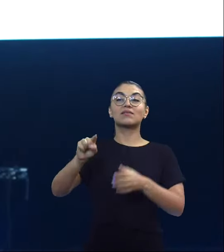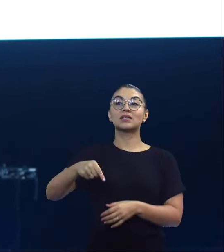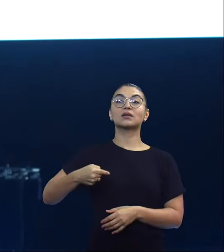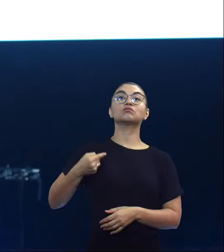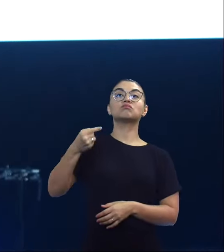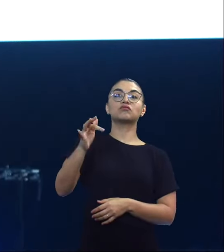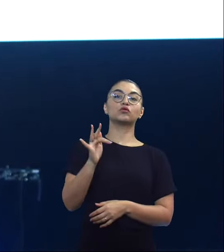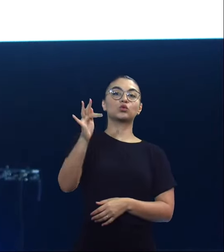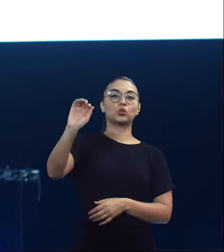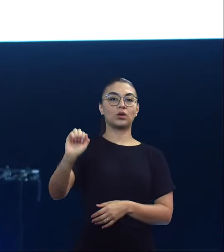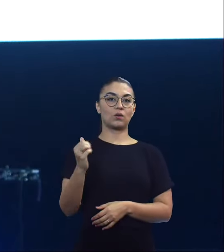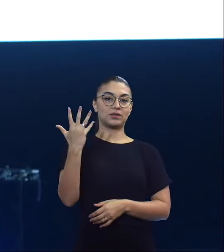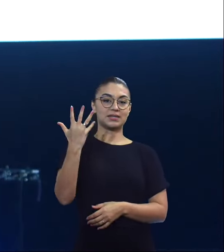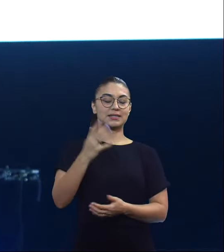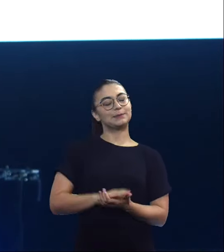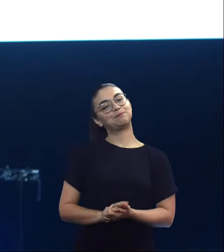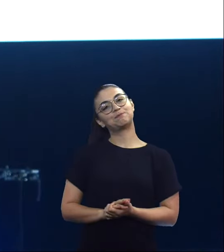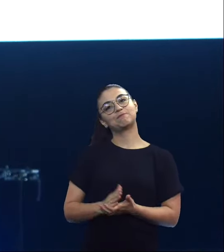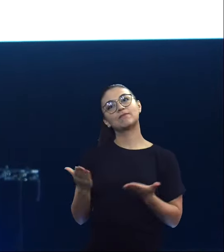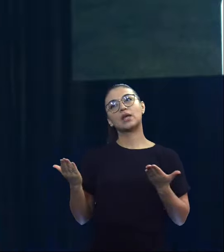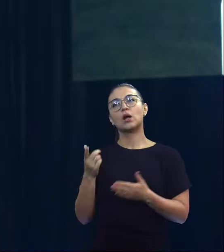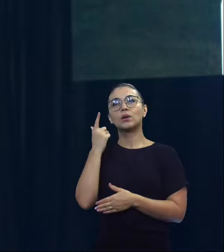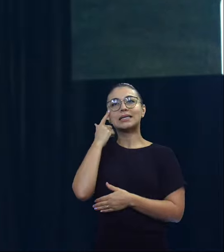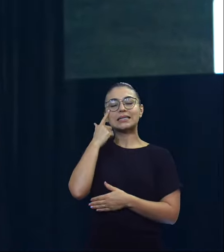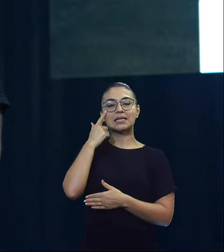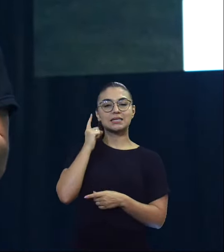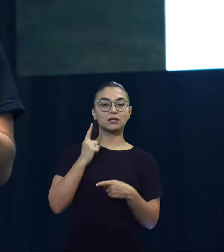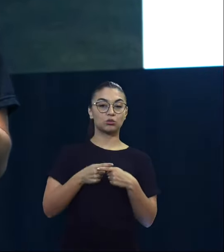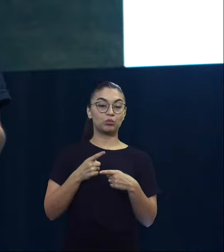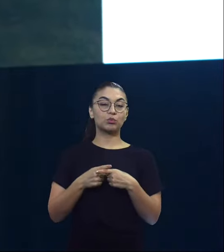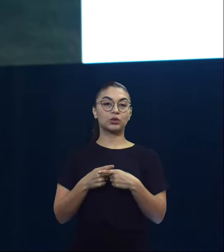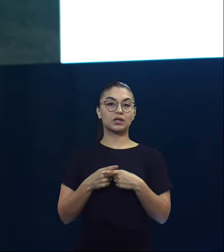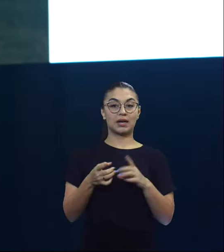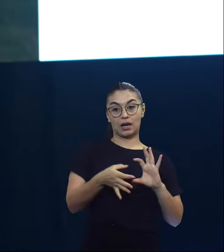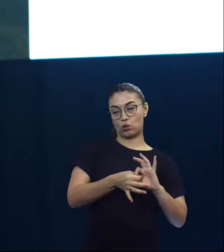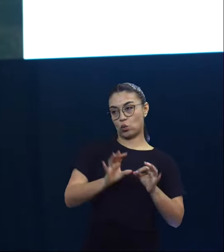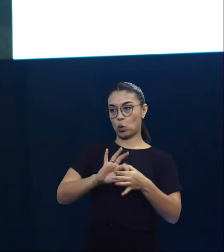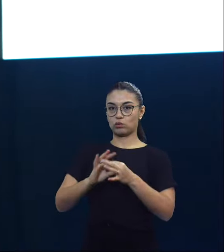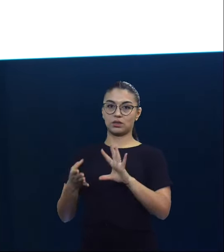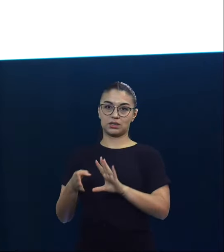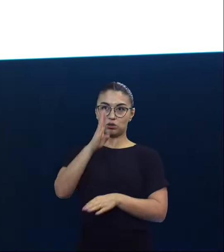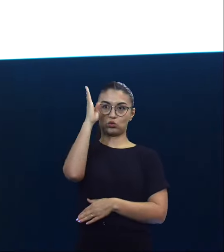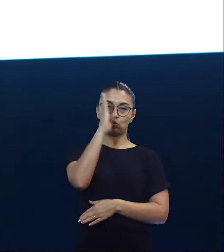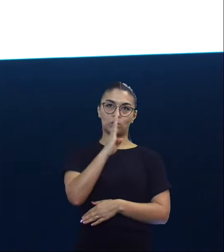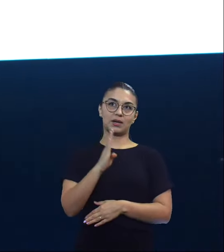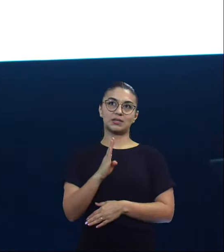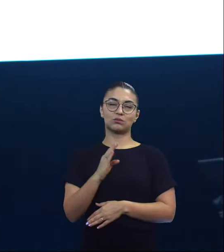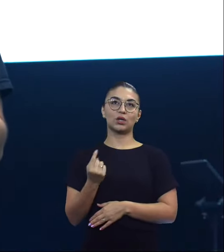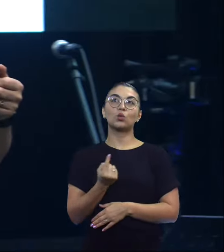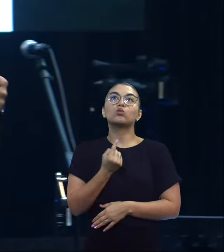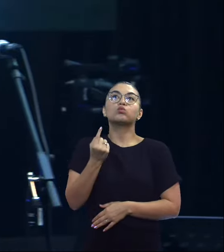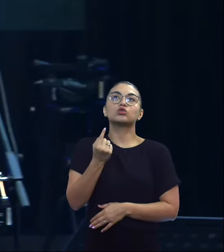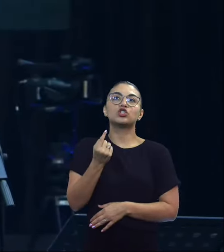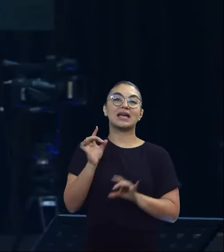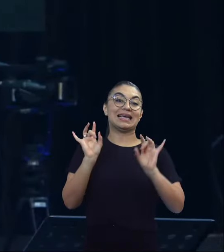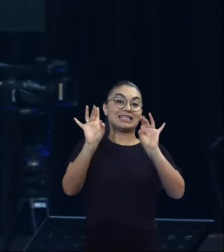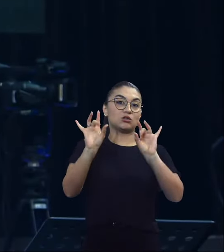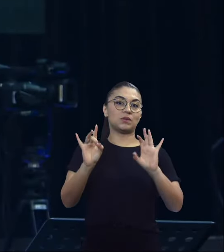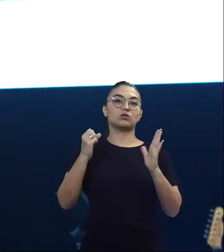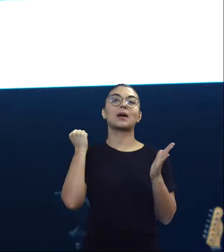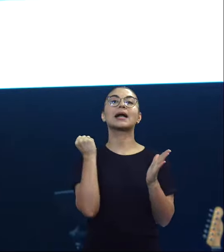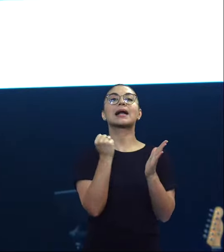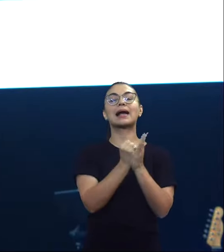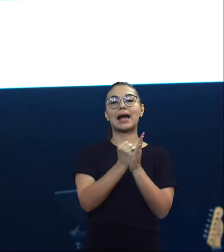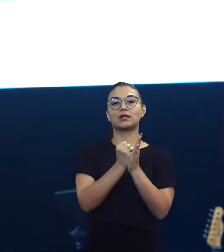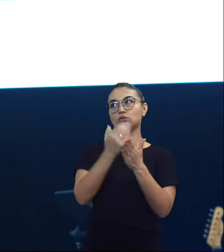mais. Eu acho muito interessante porque no contexto brasileiro nós não temos um dia oficial, um dia de ações de